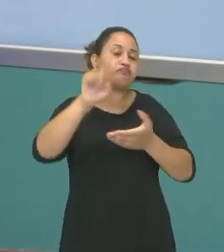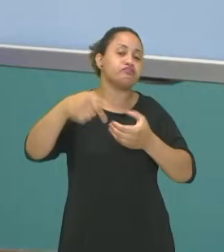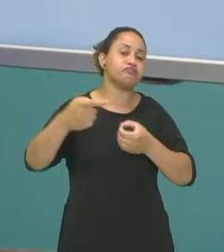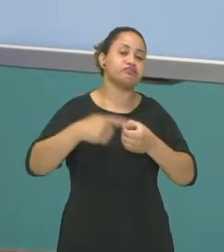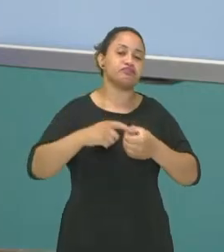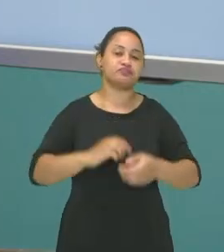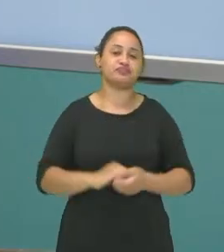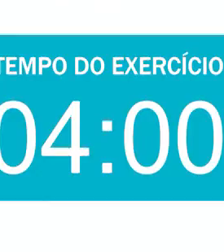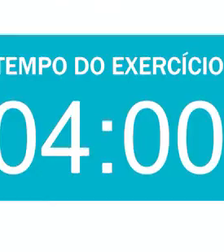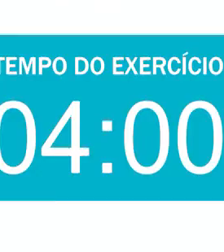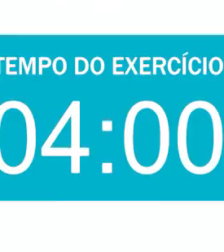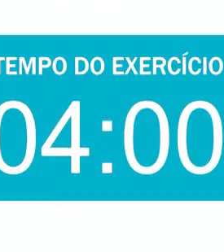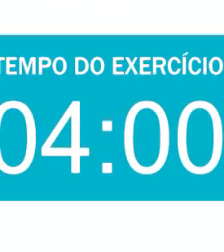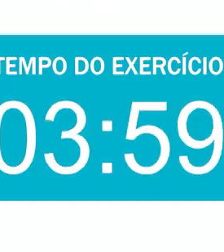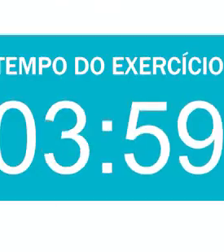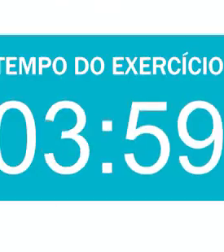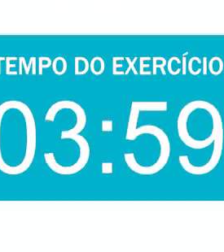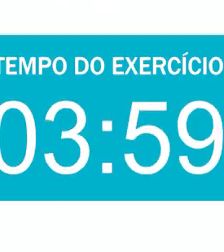gente já volta.